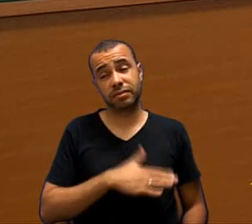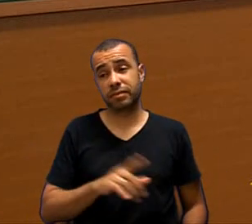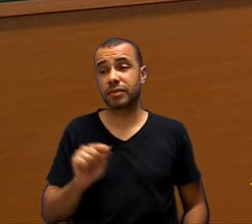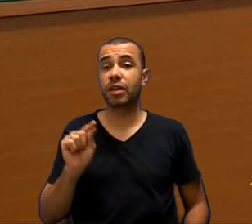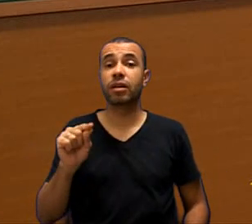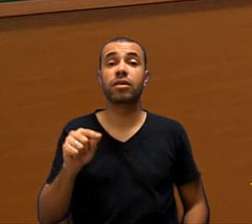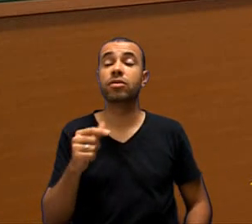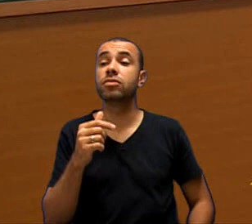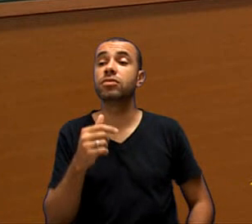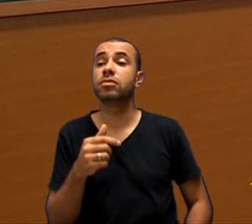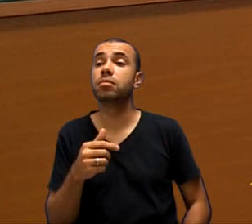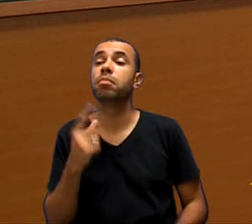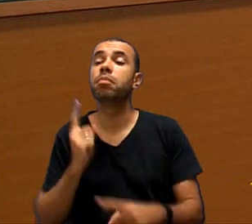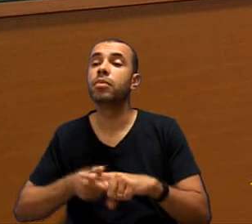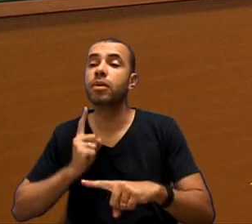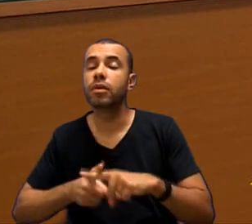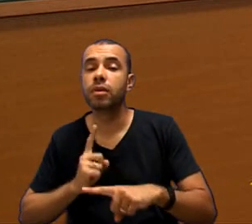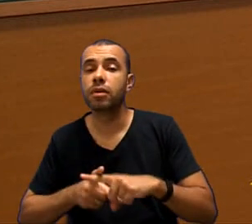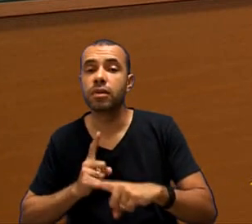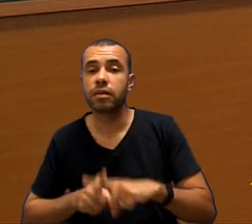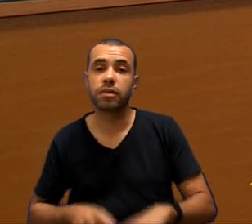é a justificativa?